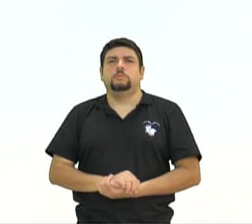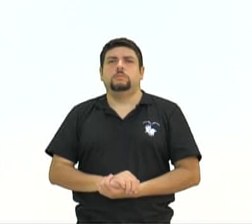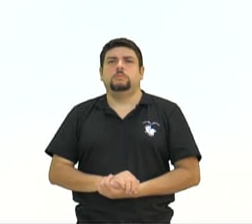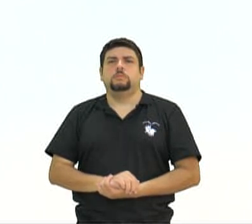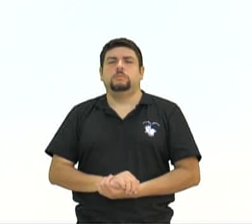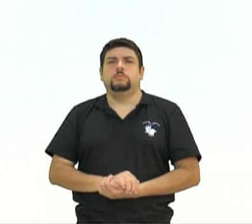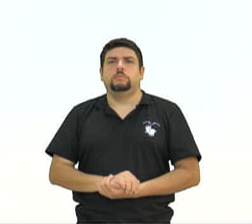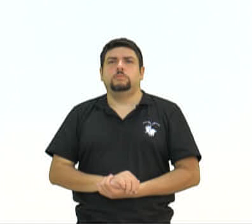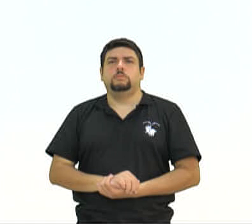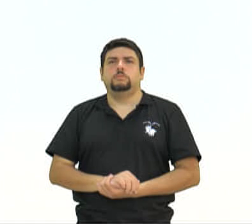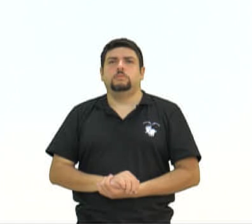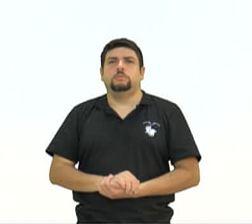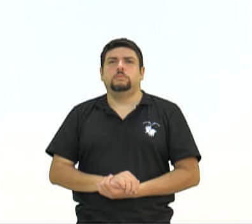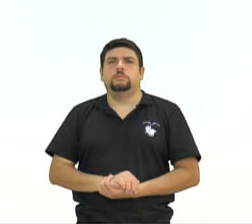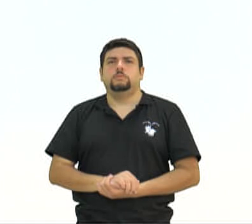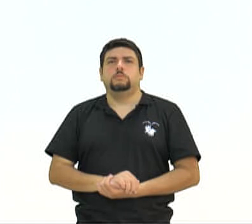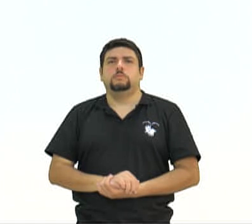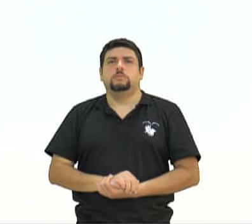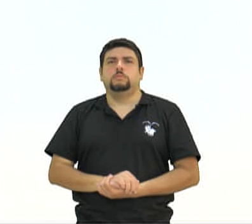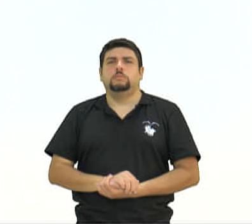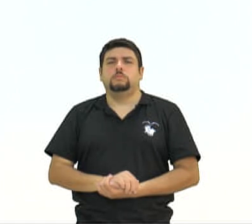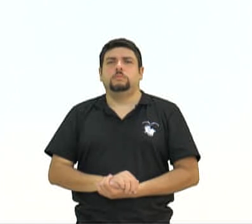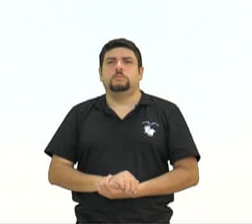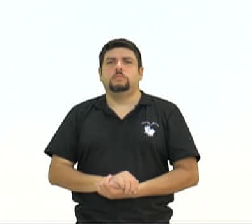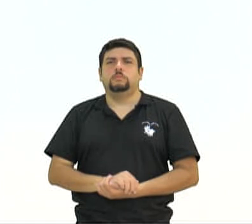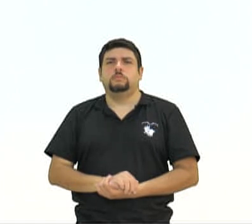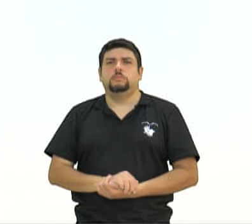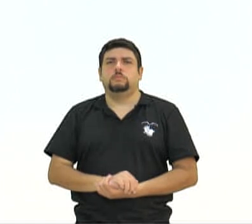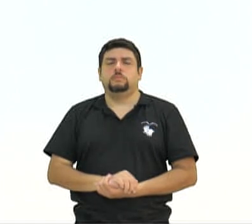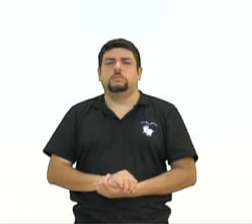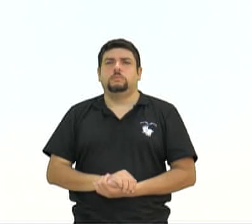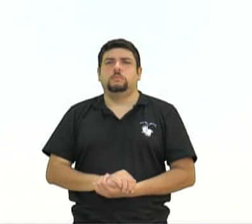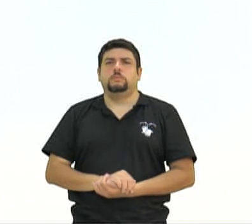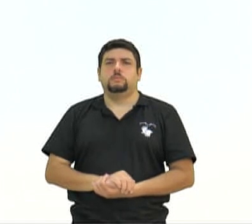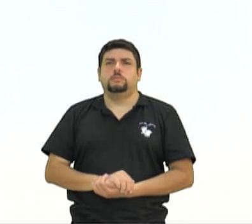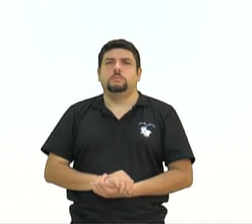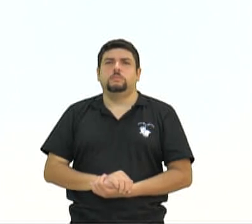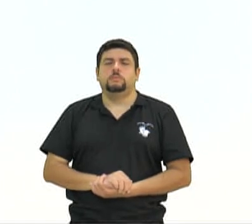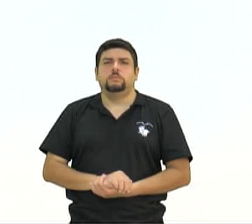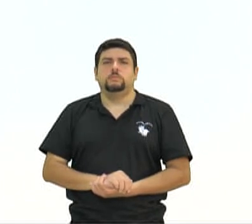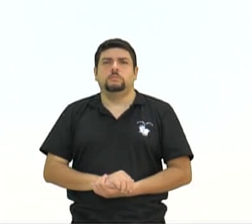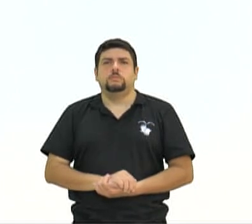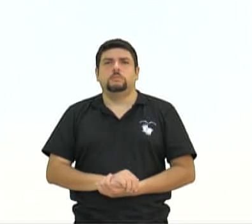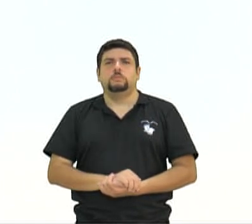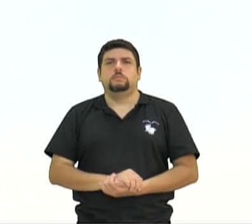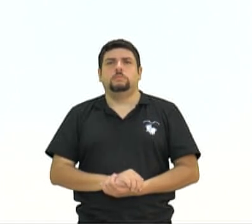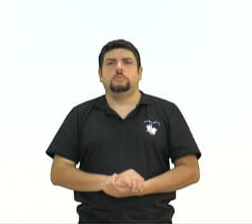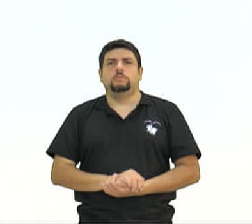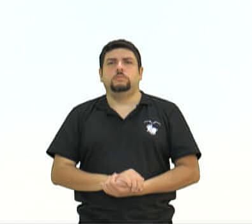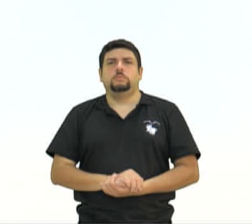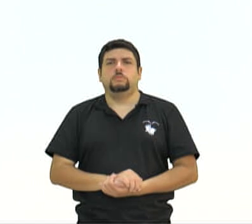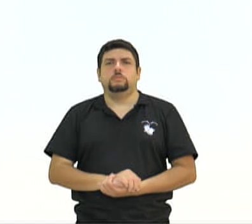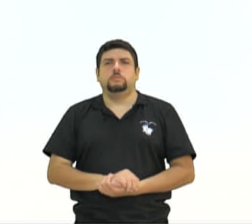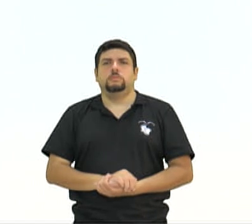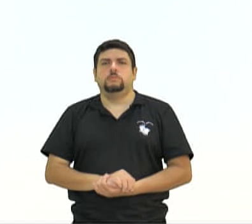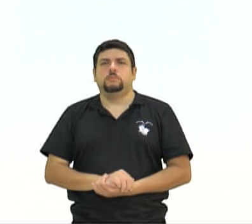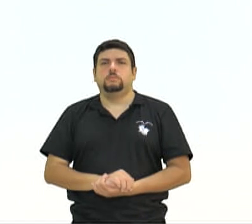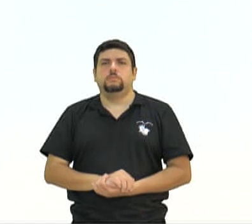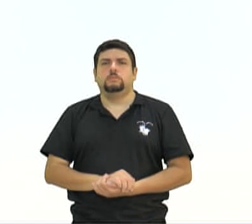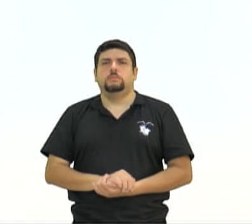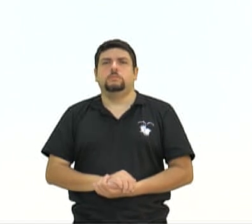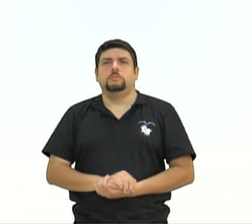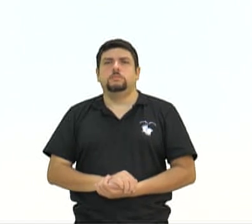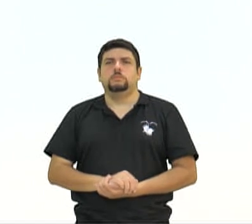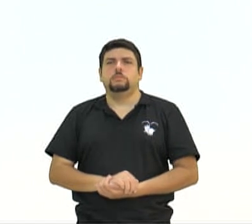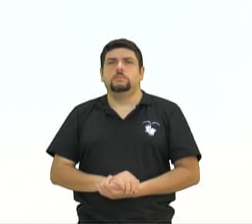go drink beer with the guys and chase after girls. I'd kick it with who I wanted and I'd never get confronted for it,